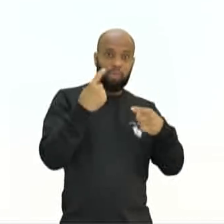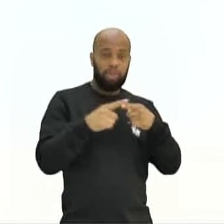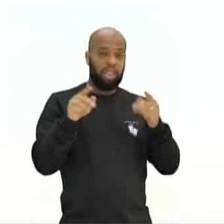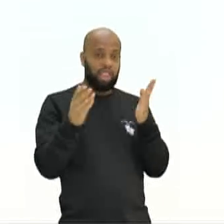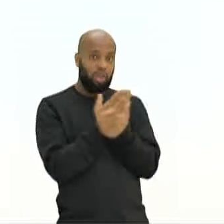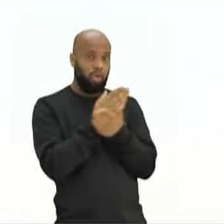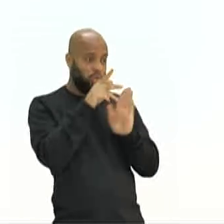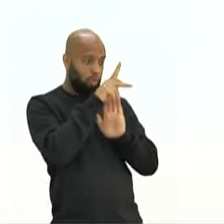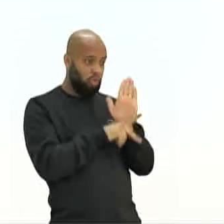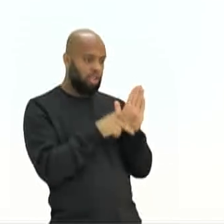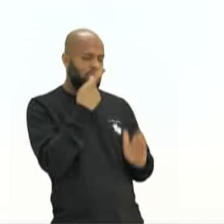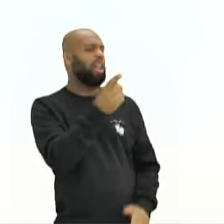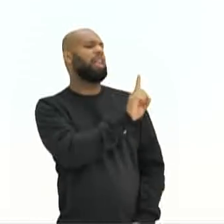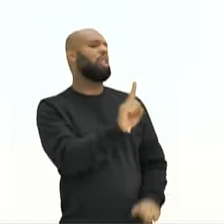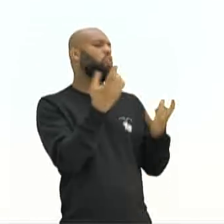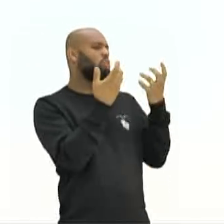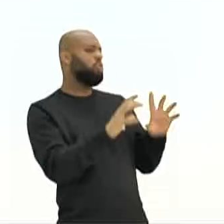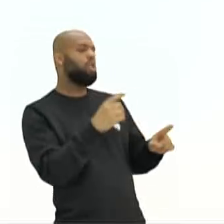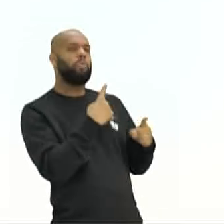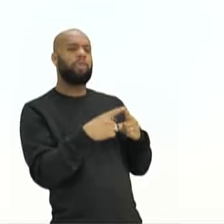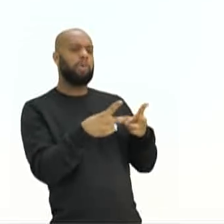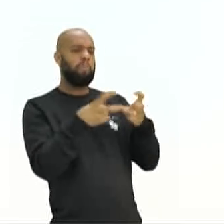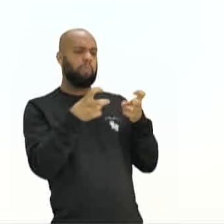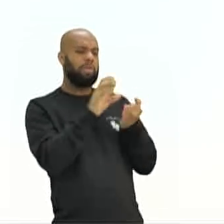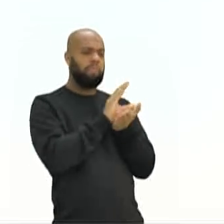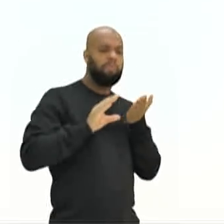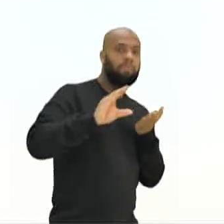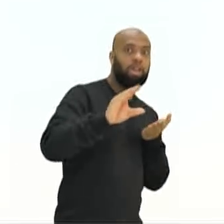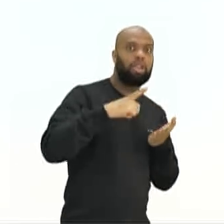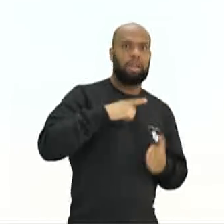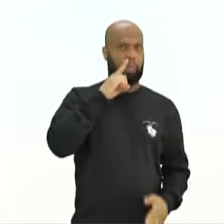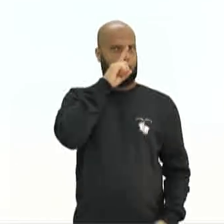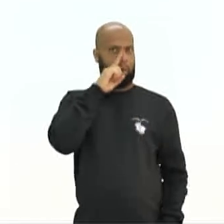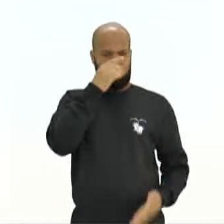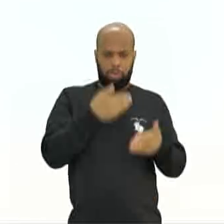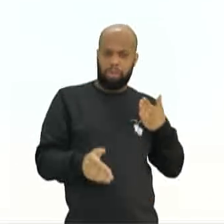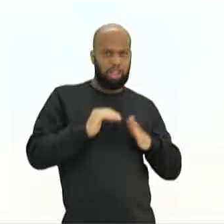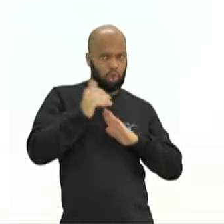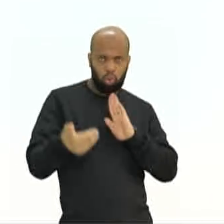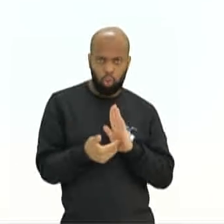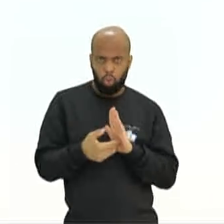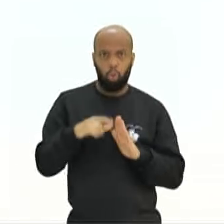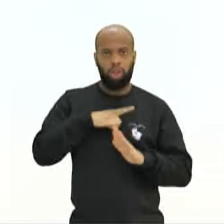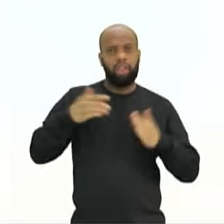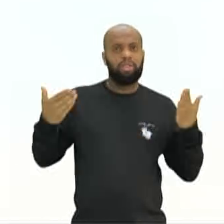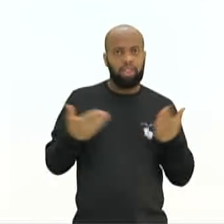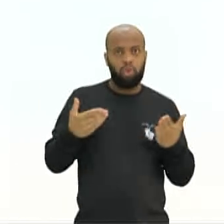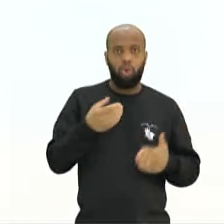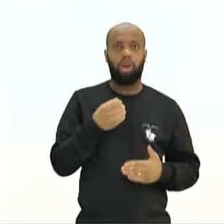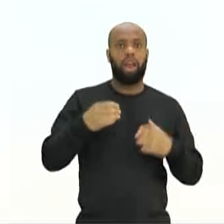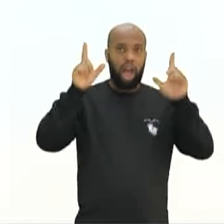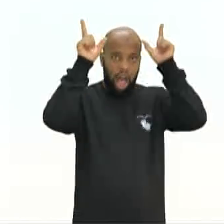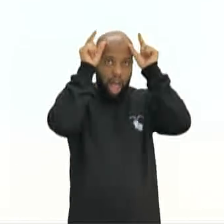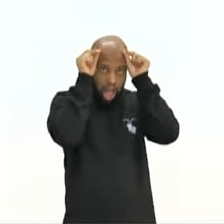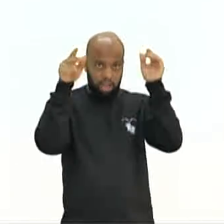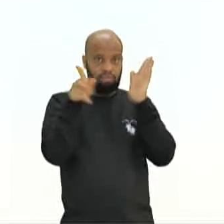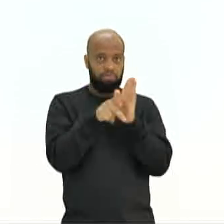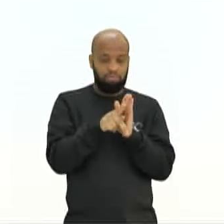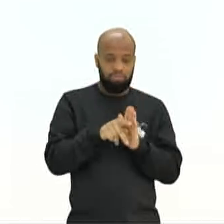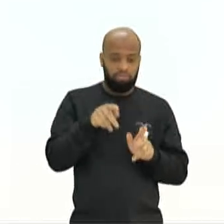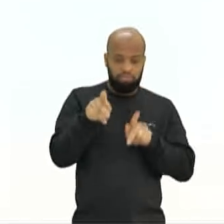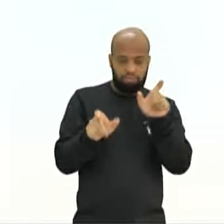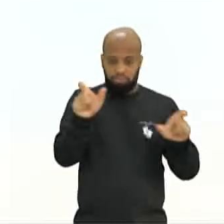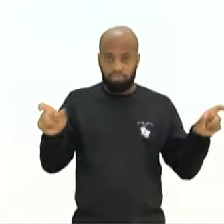negados por conta da percepção de serem investimentos de grande risco. É um grande refresco para o público ver